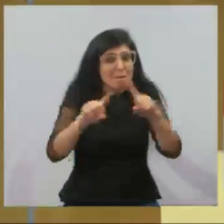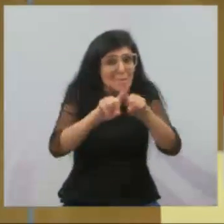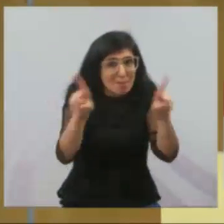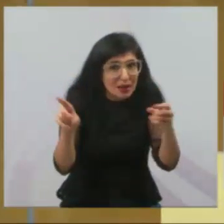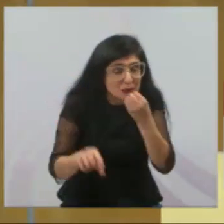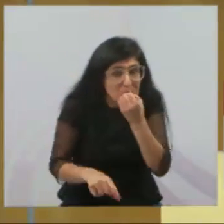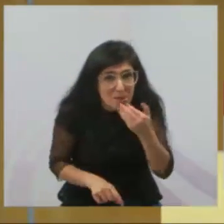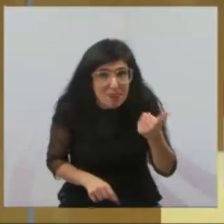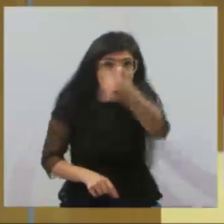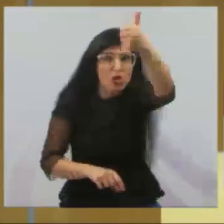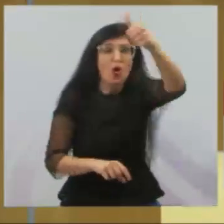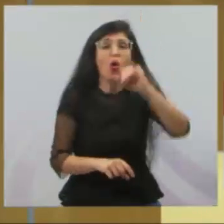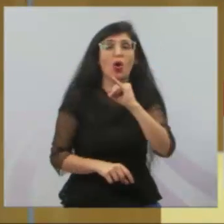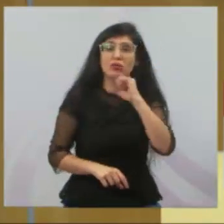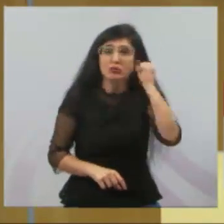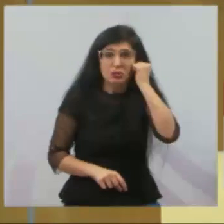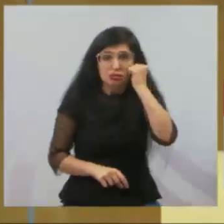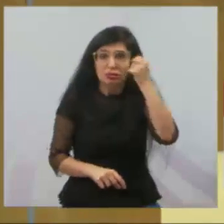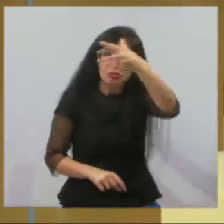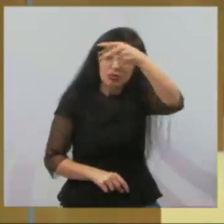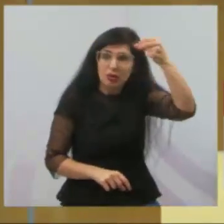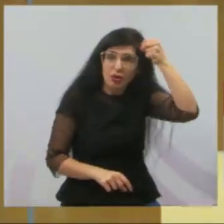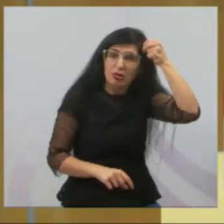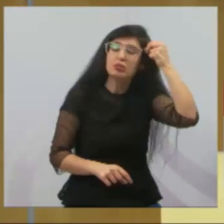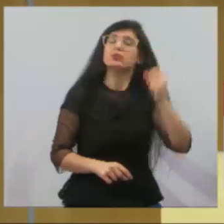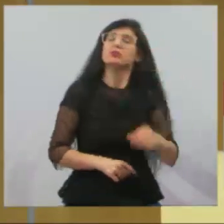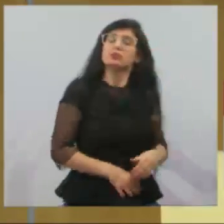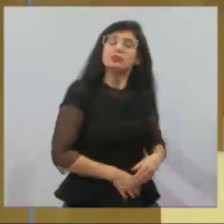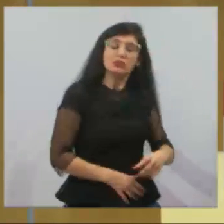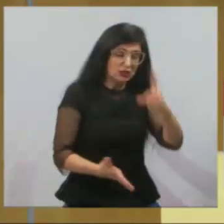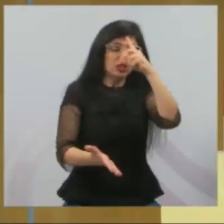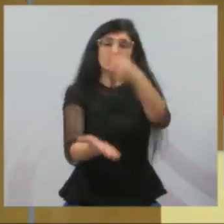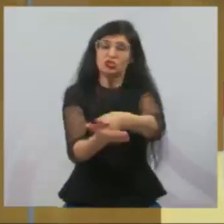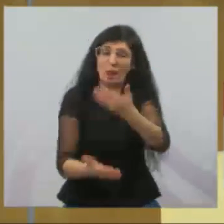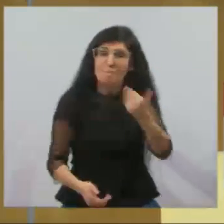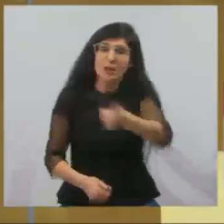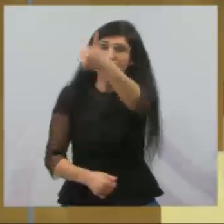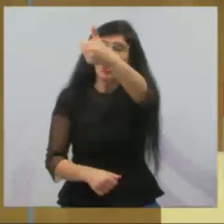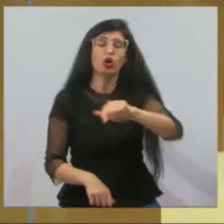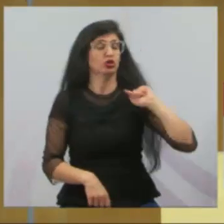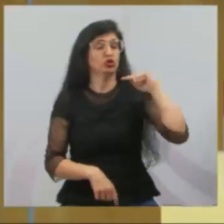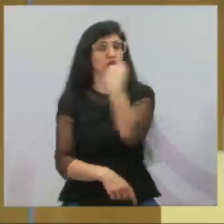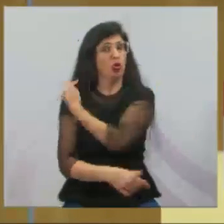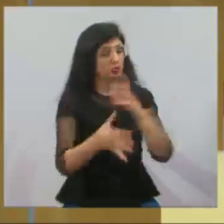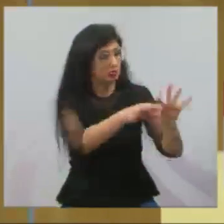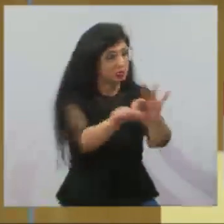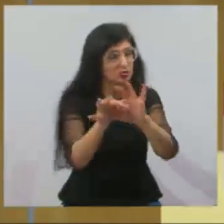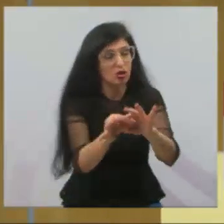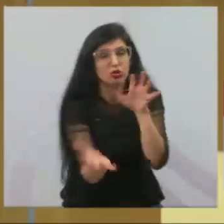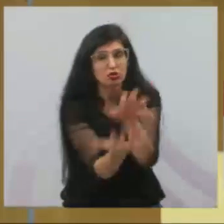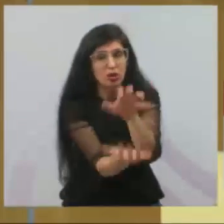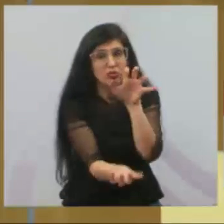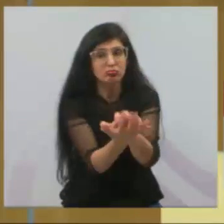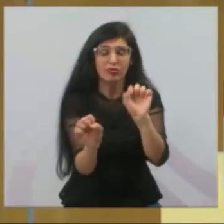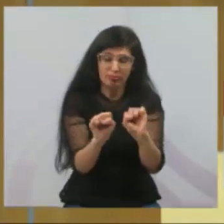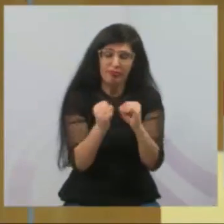todos. E demonstre que nós estamos unidos sim por Jacareí, inclusive na defesa aqui do servidor